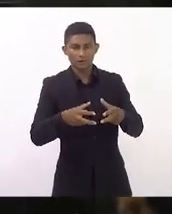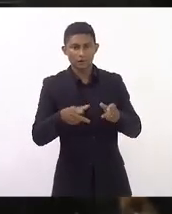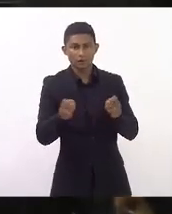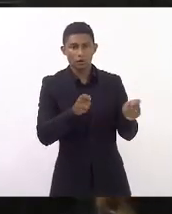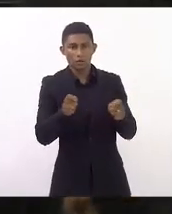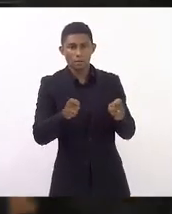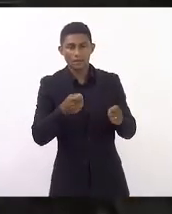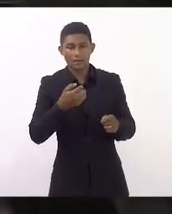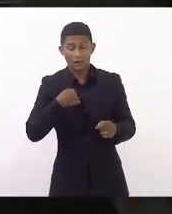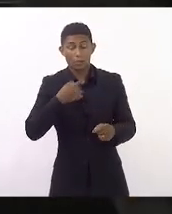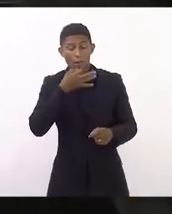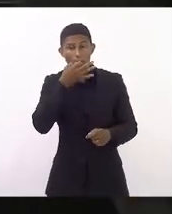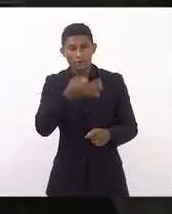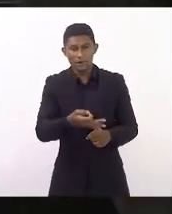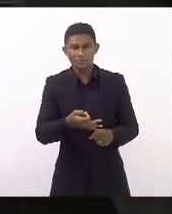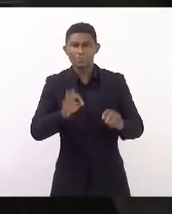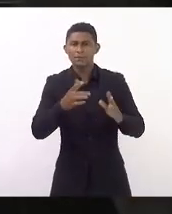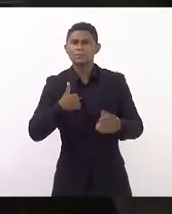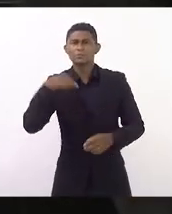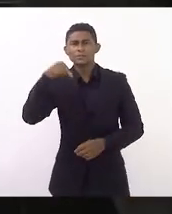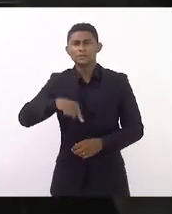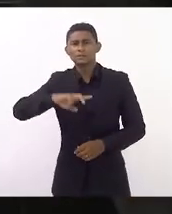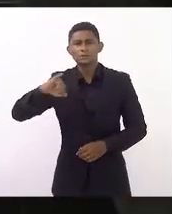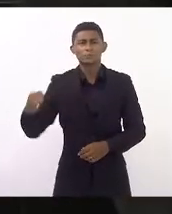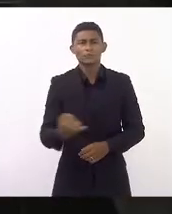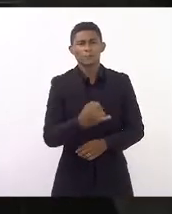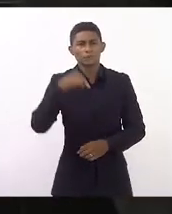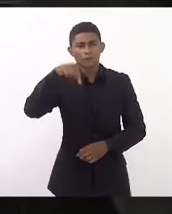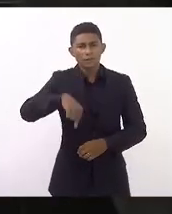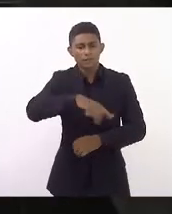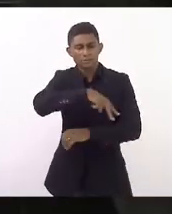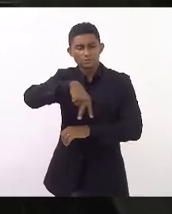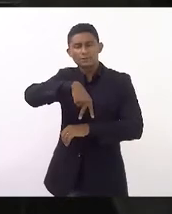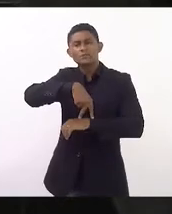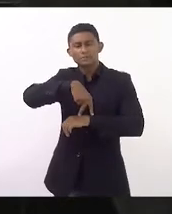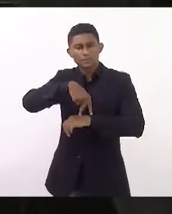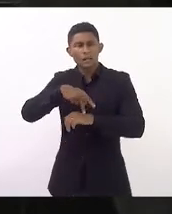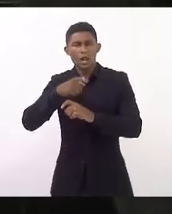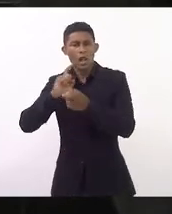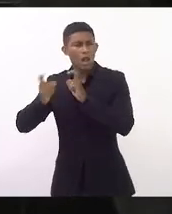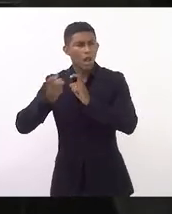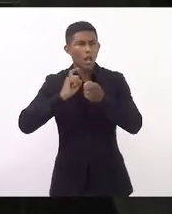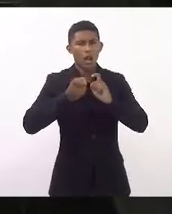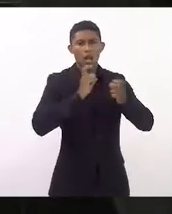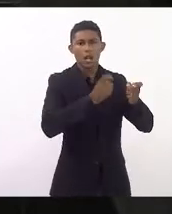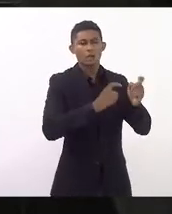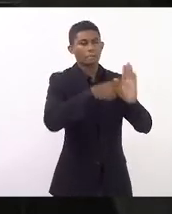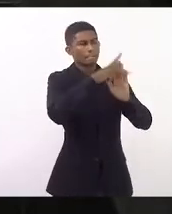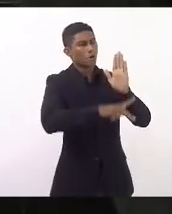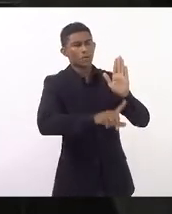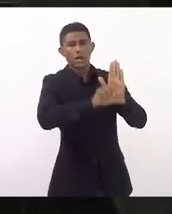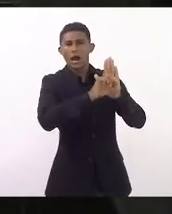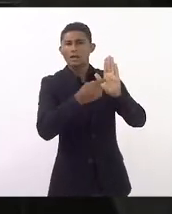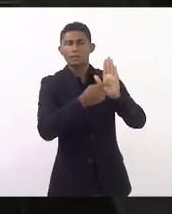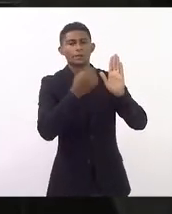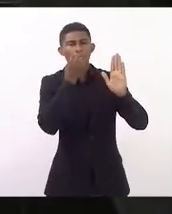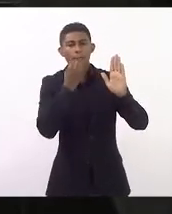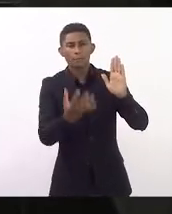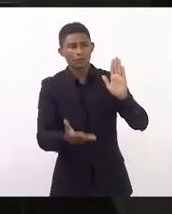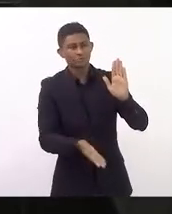quero aproveitar o bom debate que está em andamento aqui na Casa sobre esse bom projeto apresentado pelo deputado André